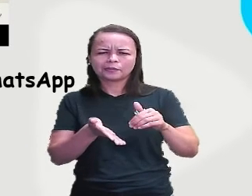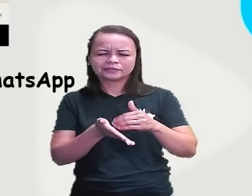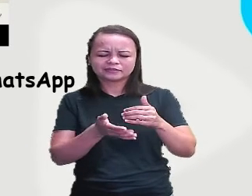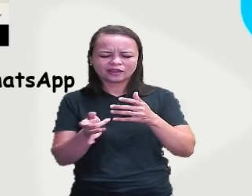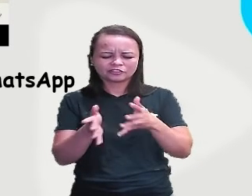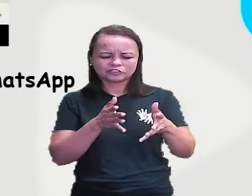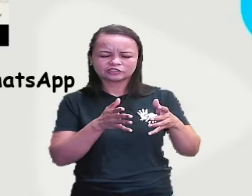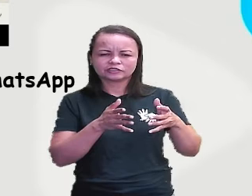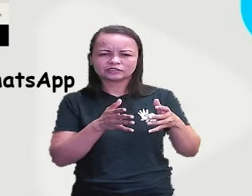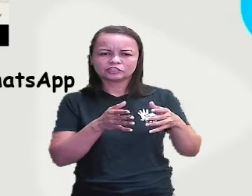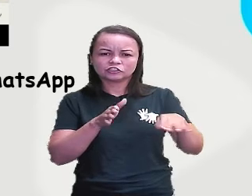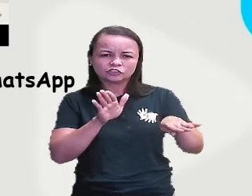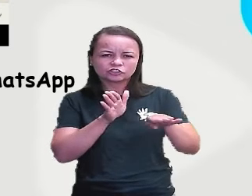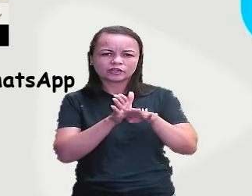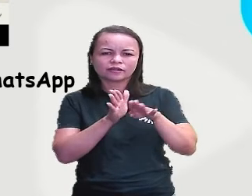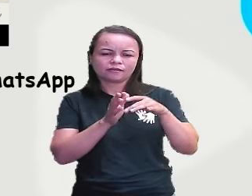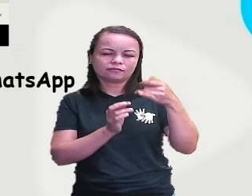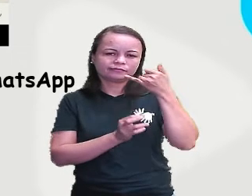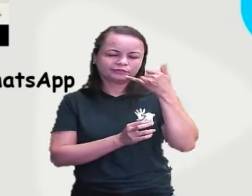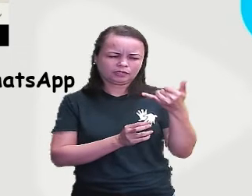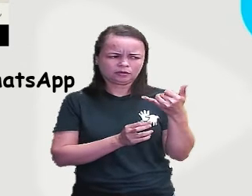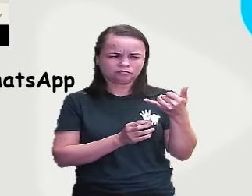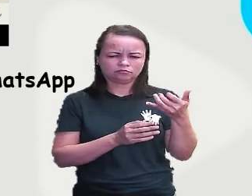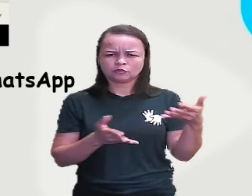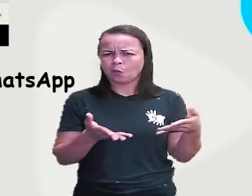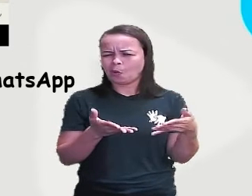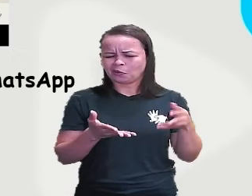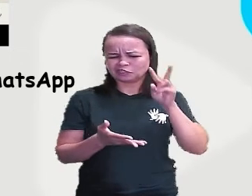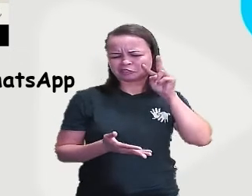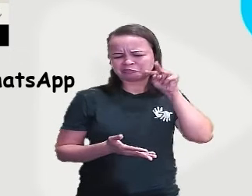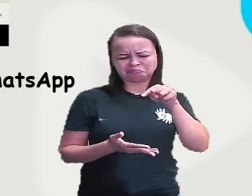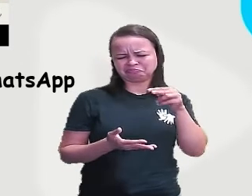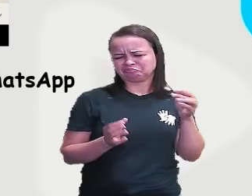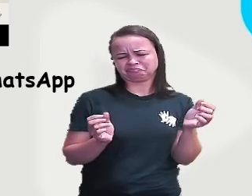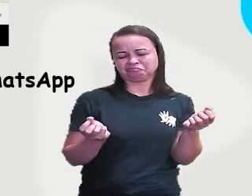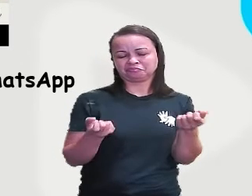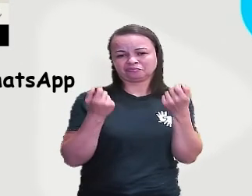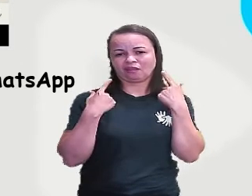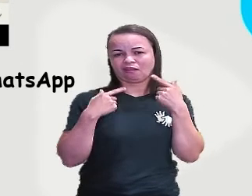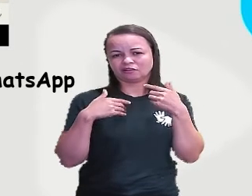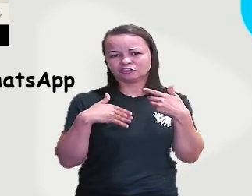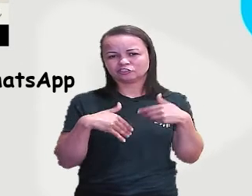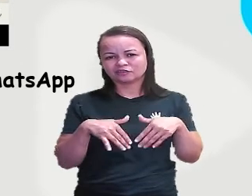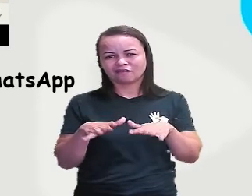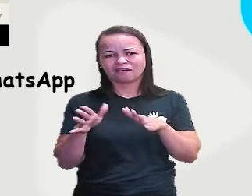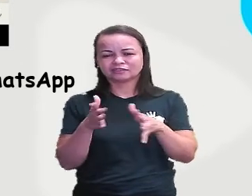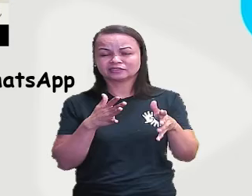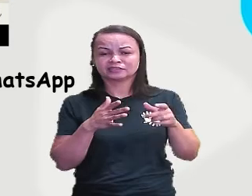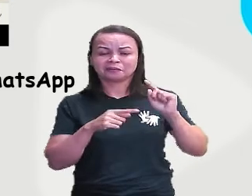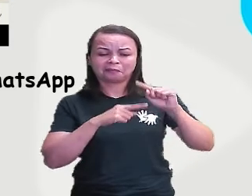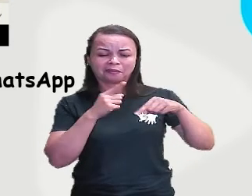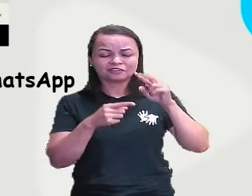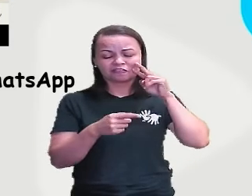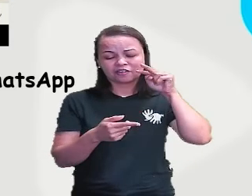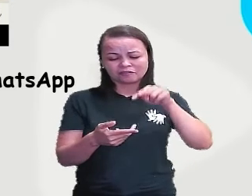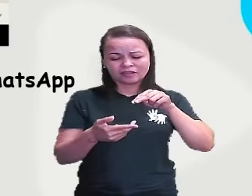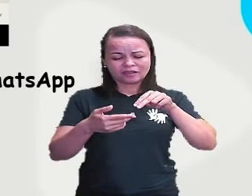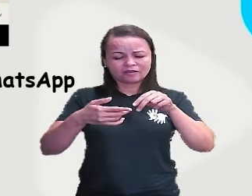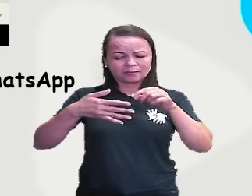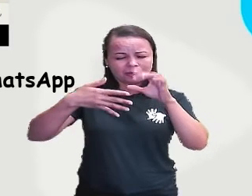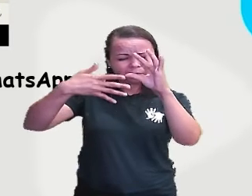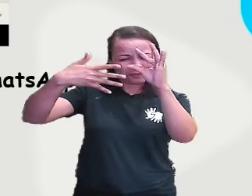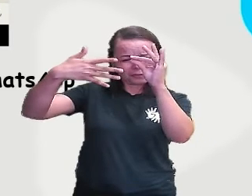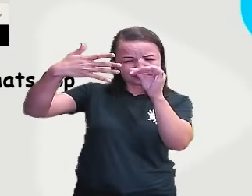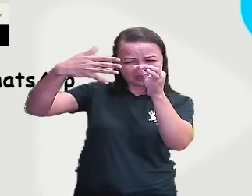nosso celular. Hoje em dia, quando chega, a gente nem vê direito, né? Depois de muito tempo é que a gente vai lá e olha e vê que tem um monte de